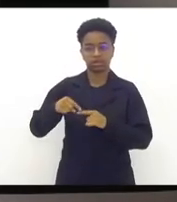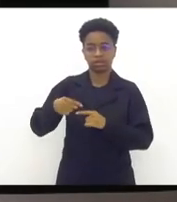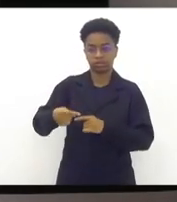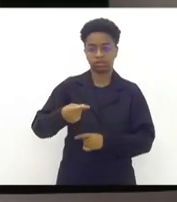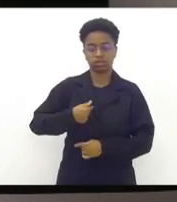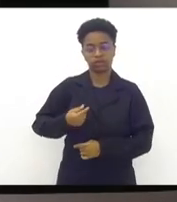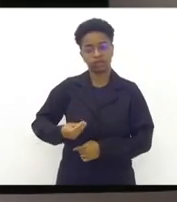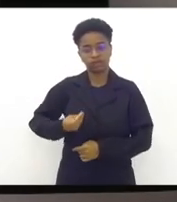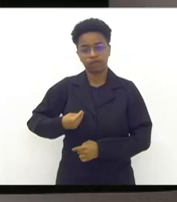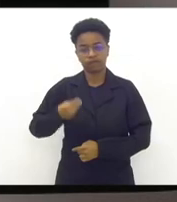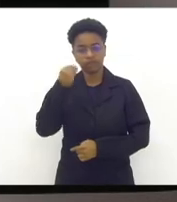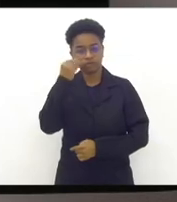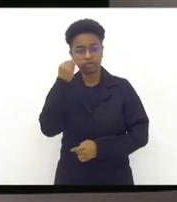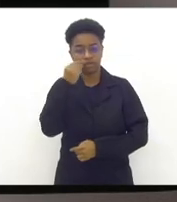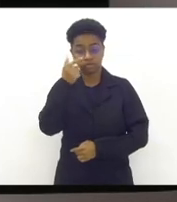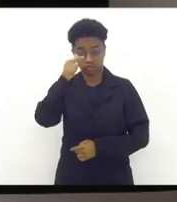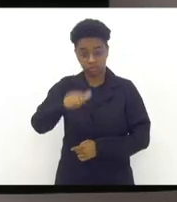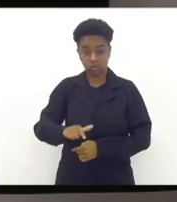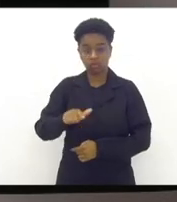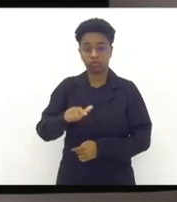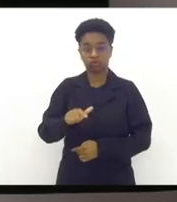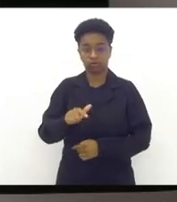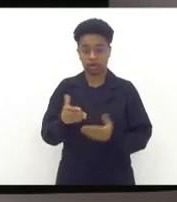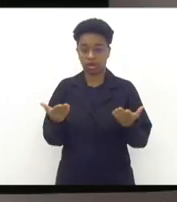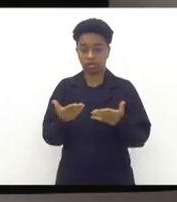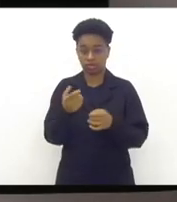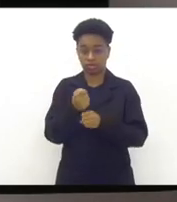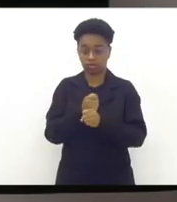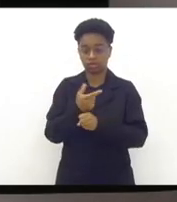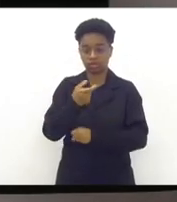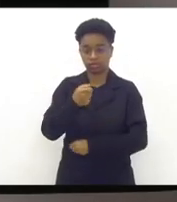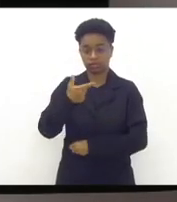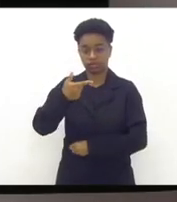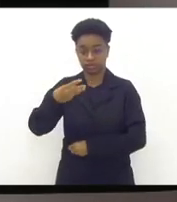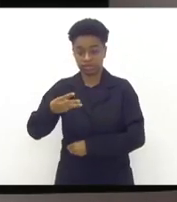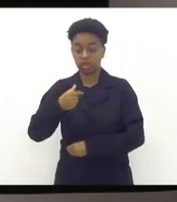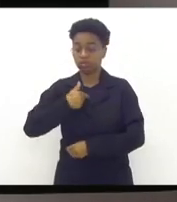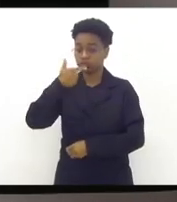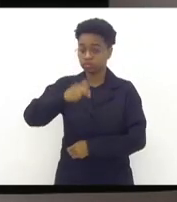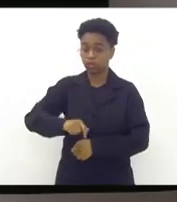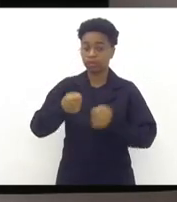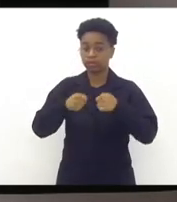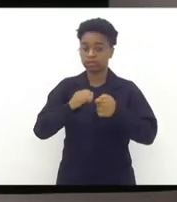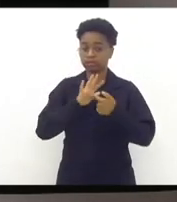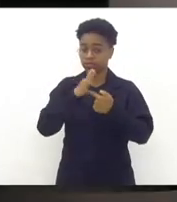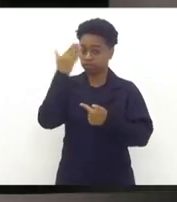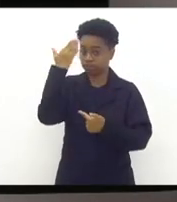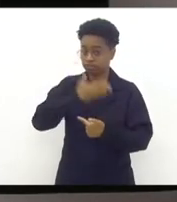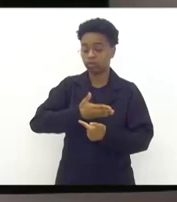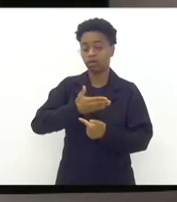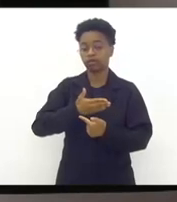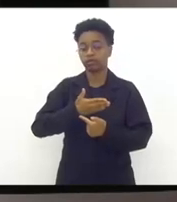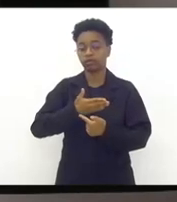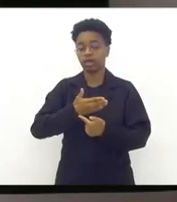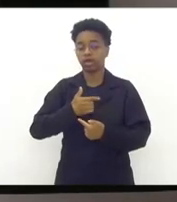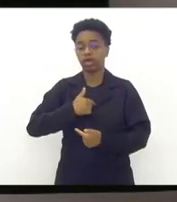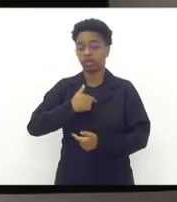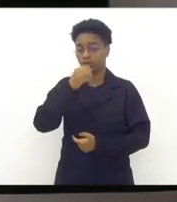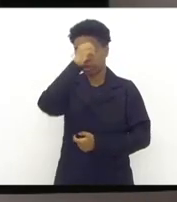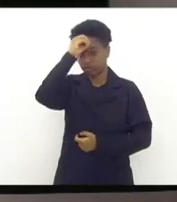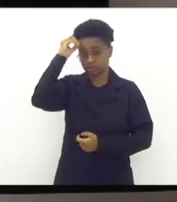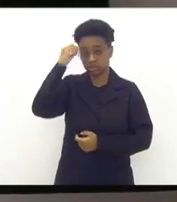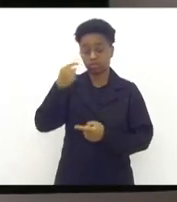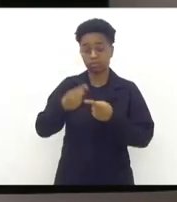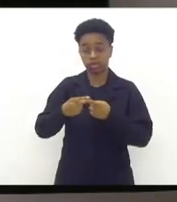coisa, esse ano eu tive que mais uma vez provar minha inocência por outro reconhecimento falho, você entende?